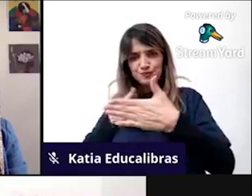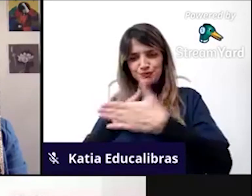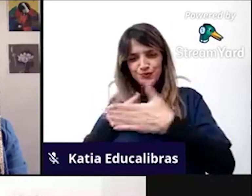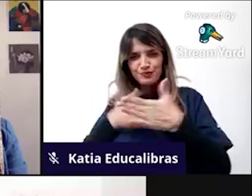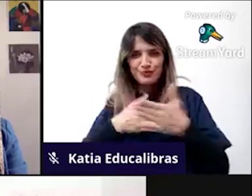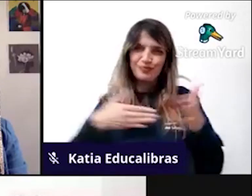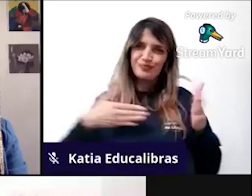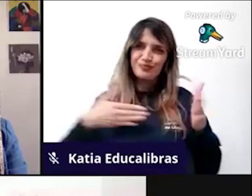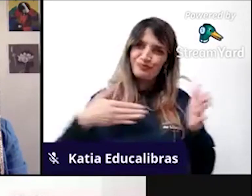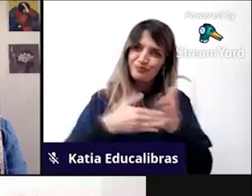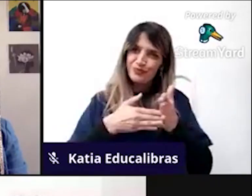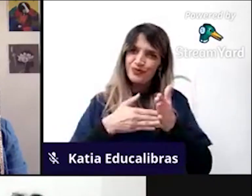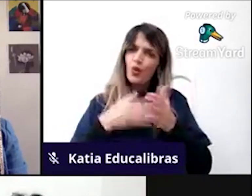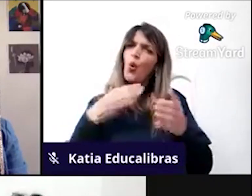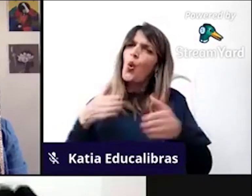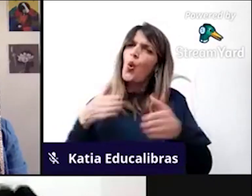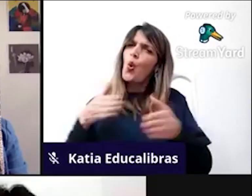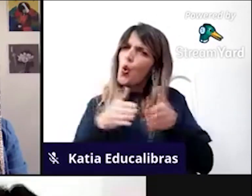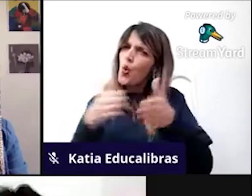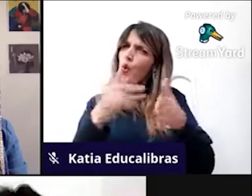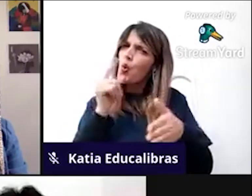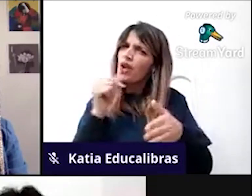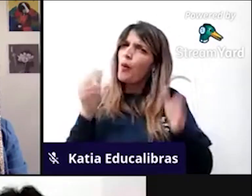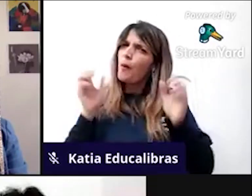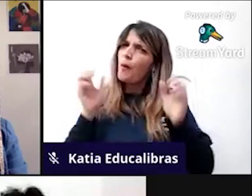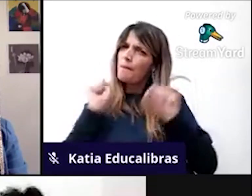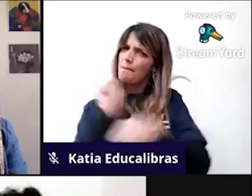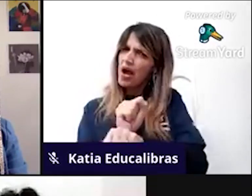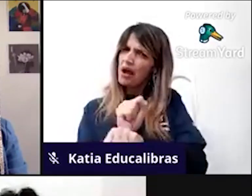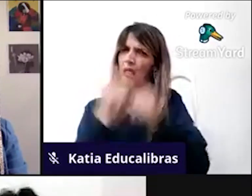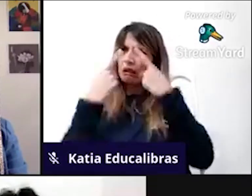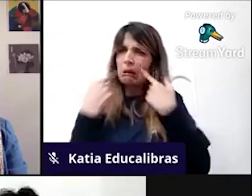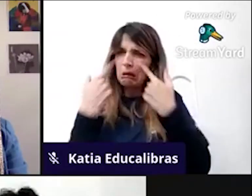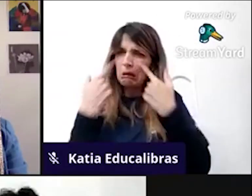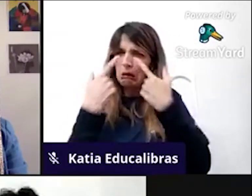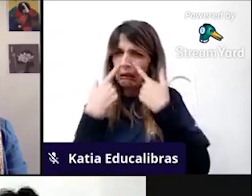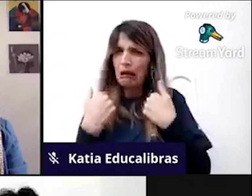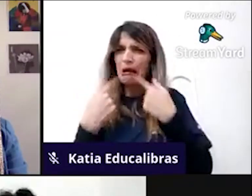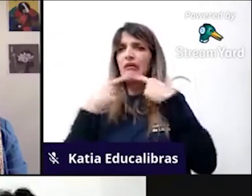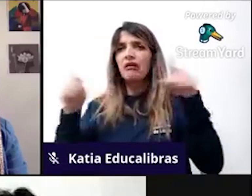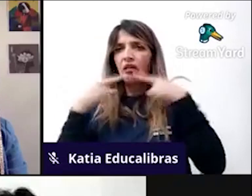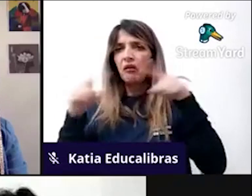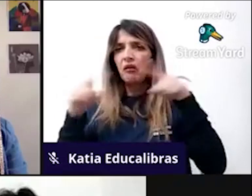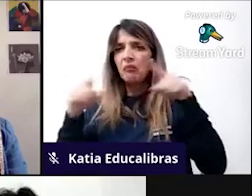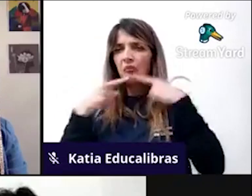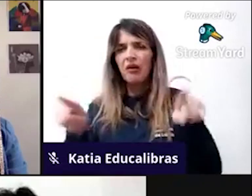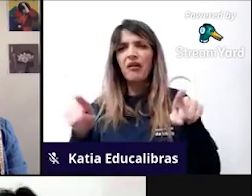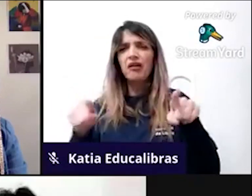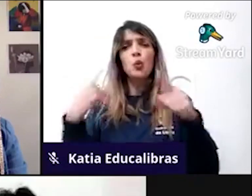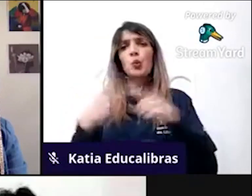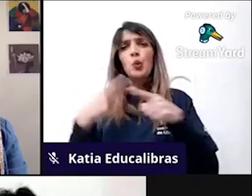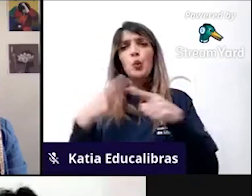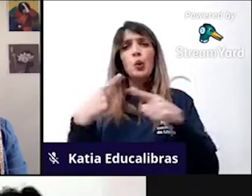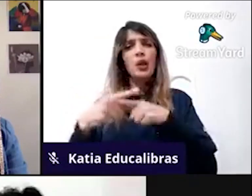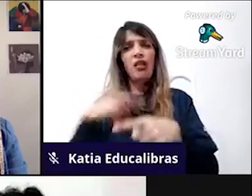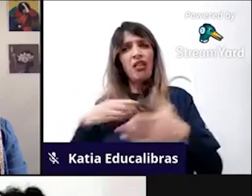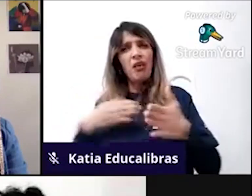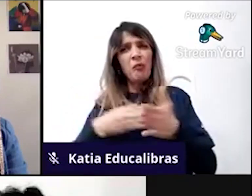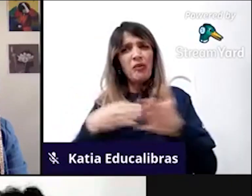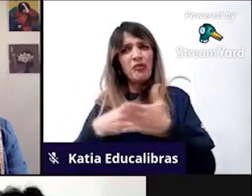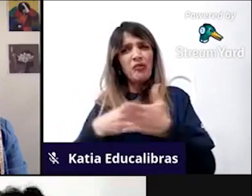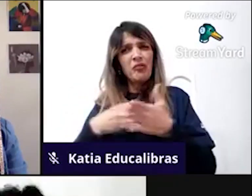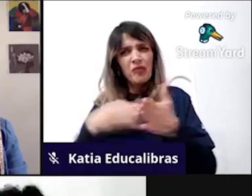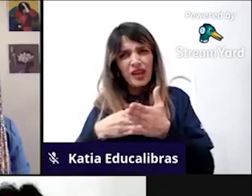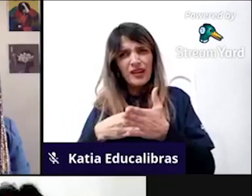rio parar e ficar chorando, ficar se lamentando porque encontrou um obstáculo?